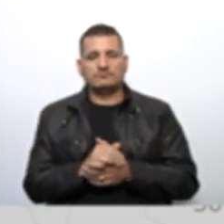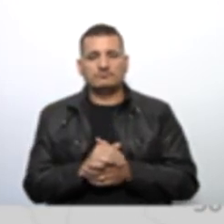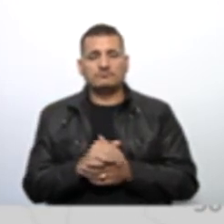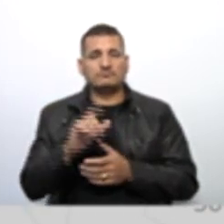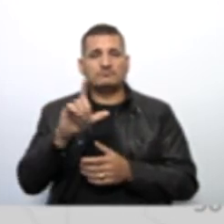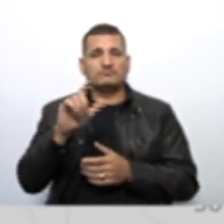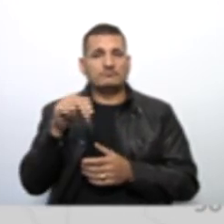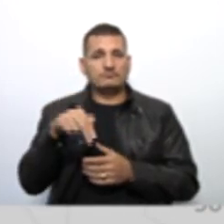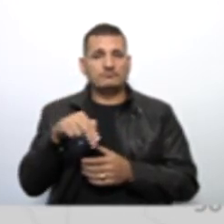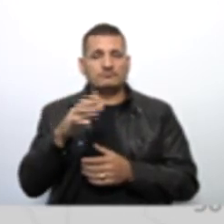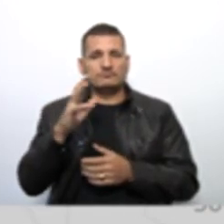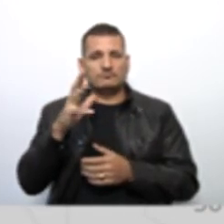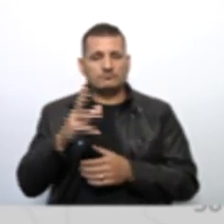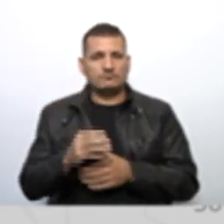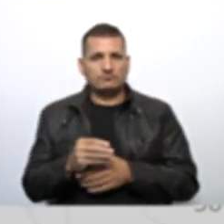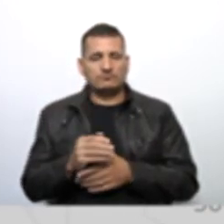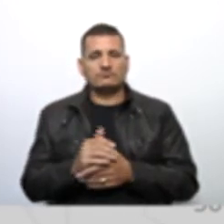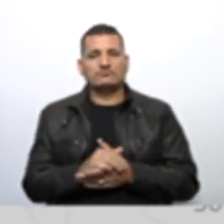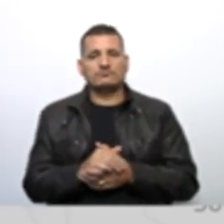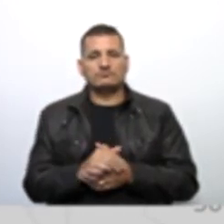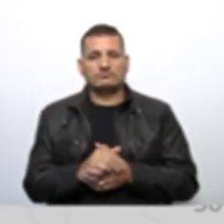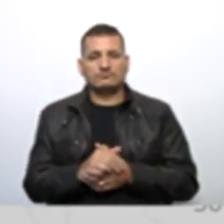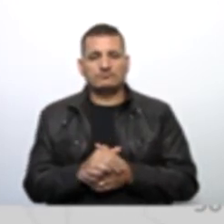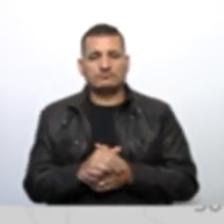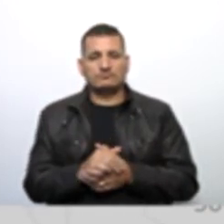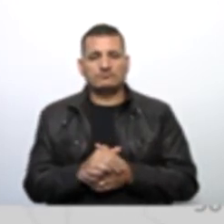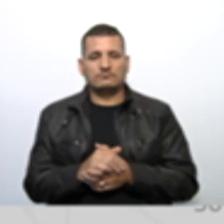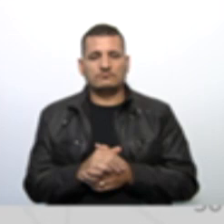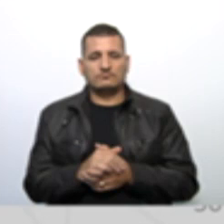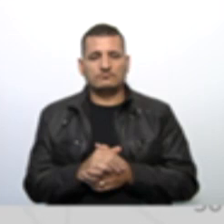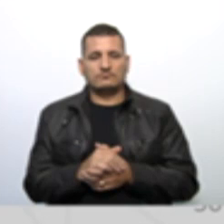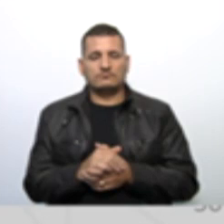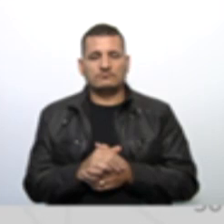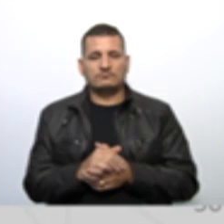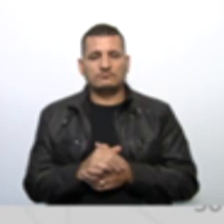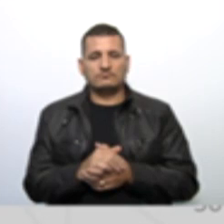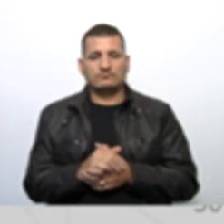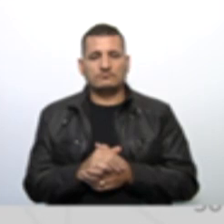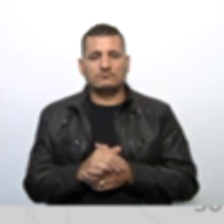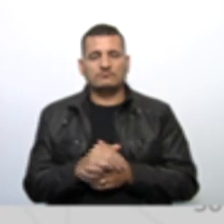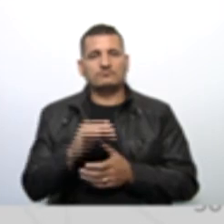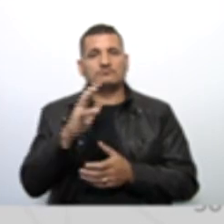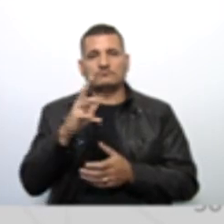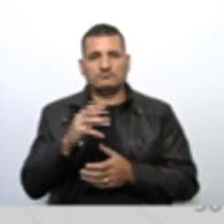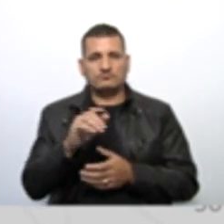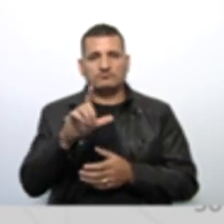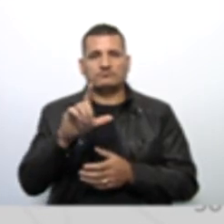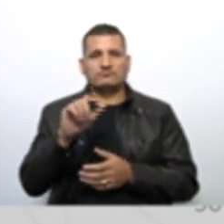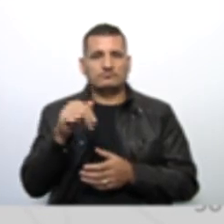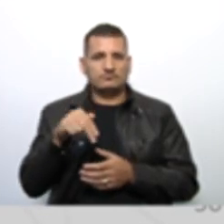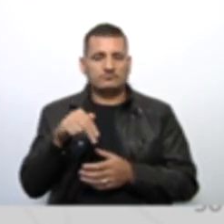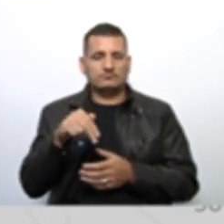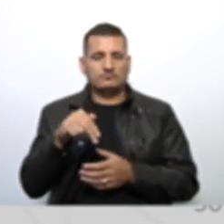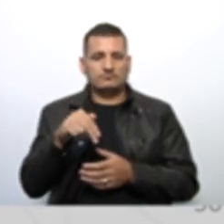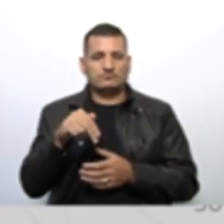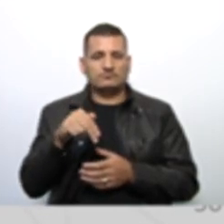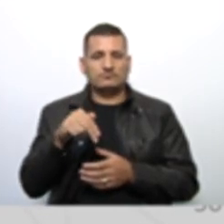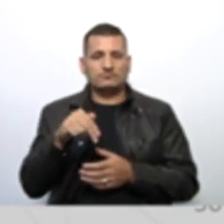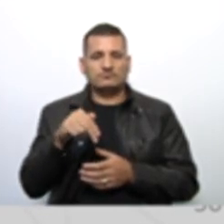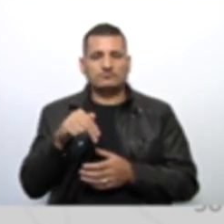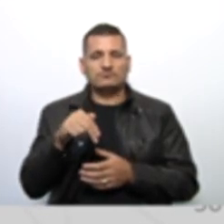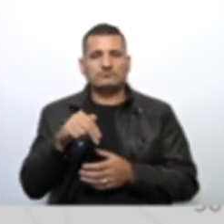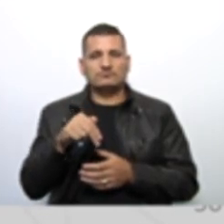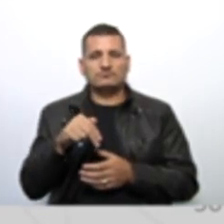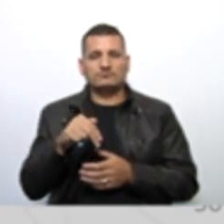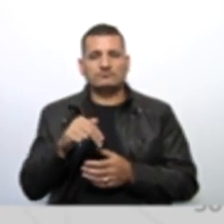LAN. Então, aí sim, nesse caso, eu poderia falar que tudo isso daqui é uma LAN, pessoal, certo?